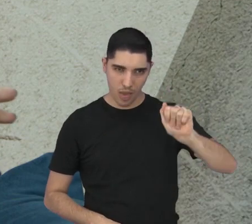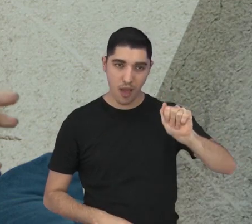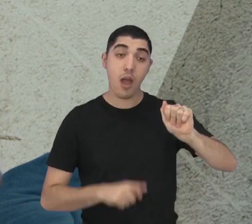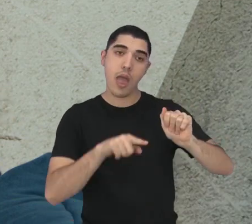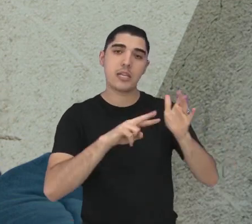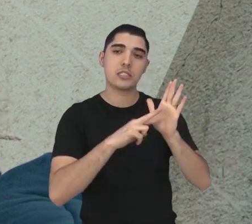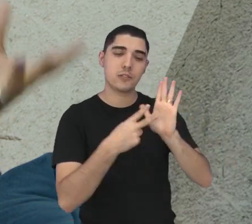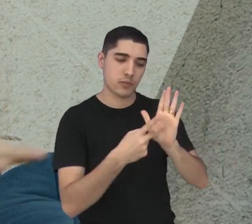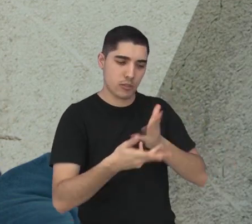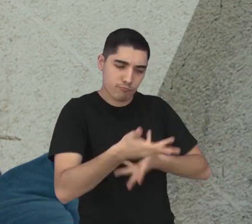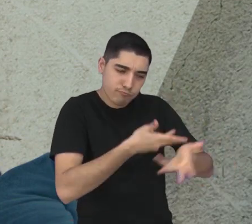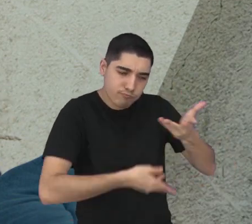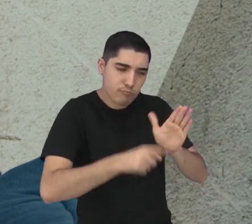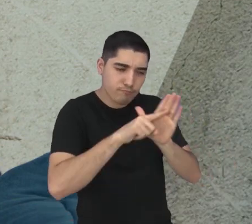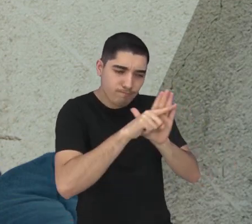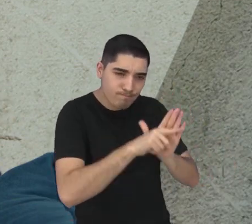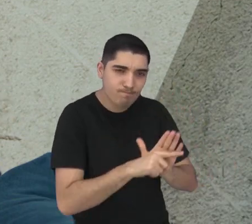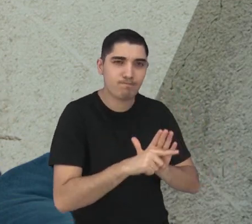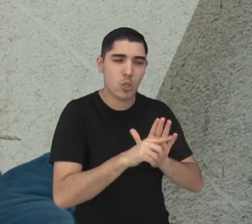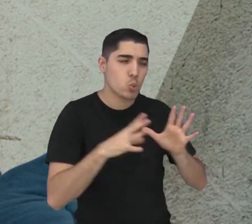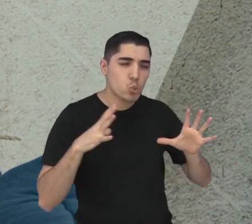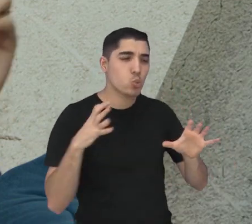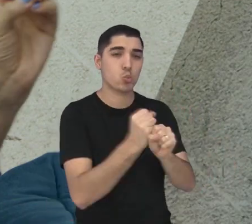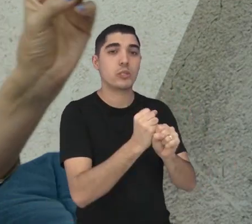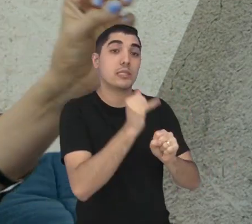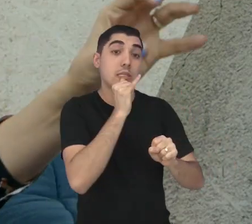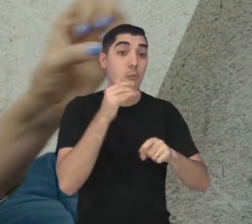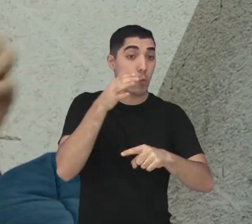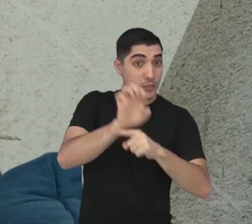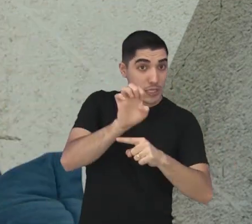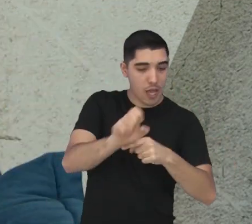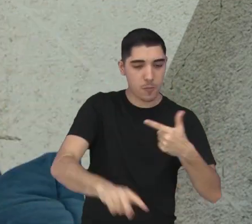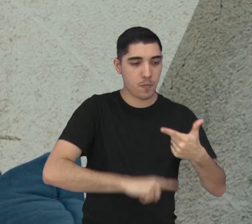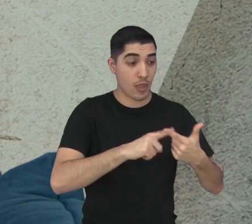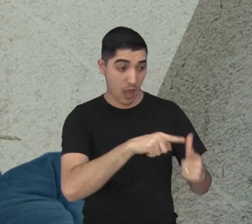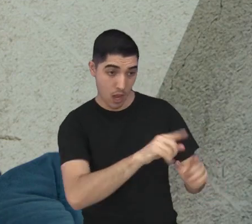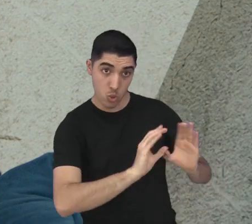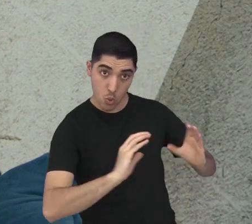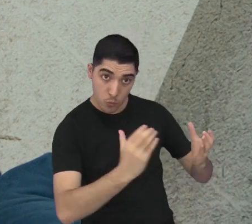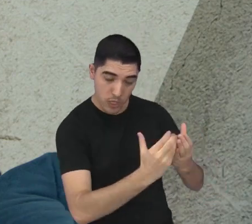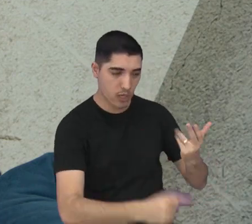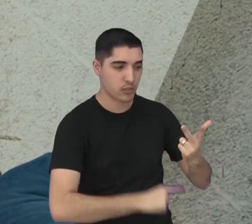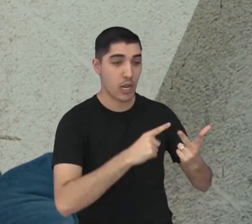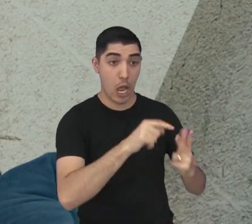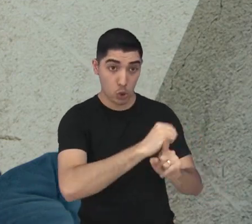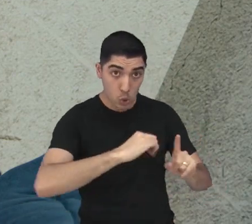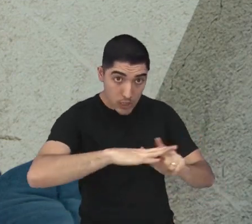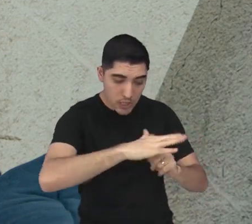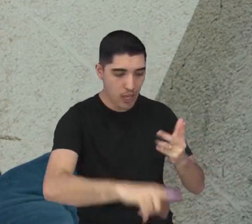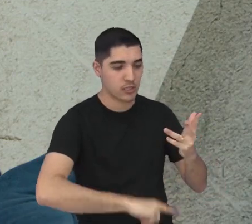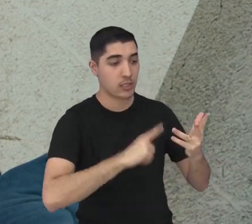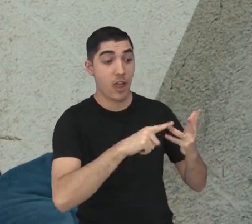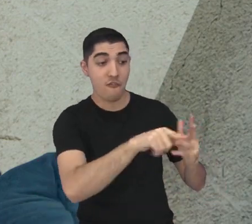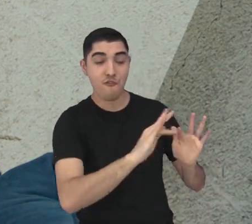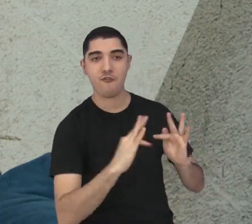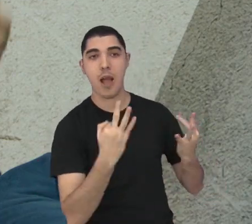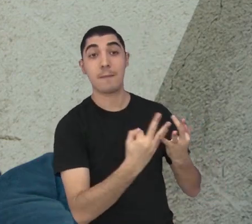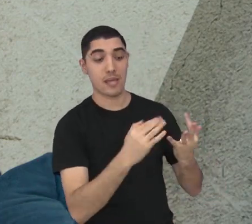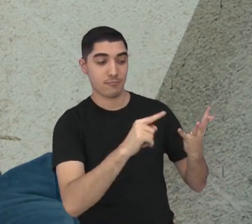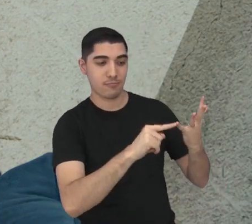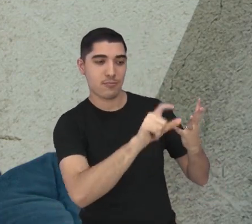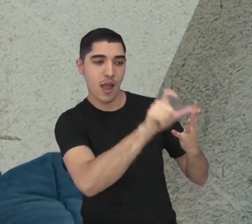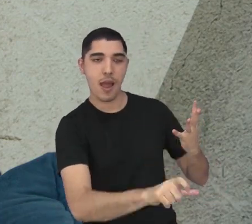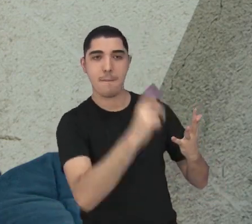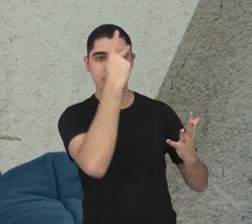leitura com dados da realidade, considerando, né, o Estado, a comunidade, a sociedade, a família e também